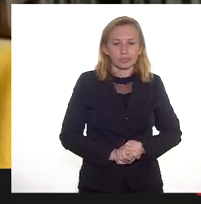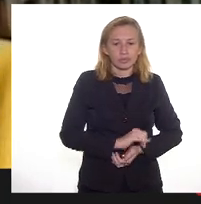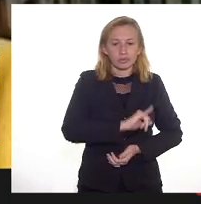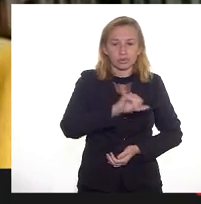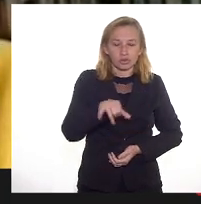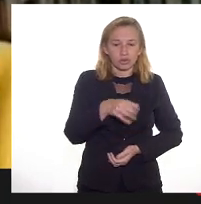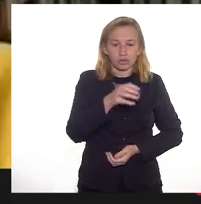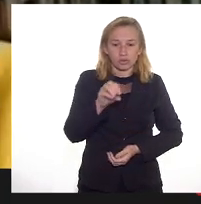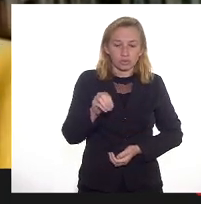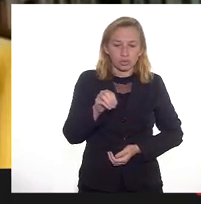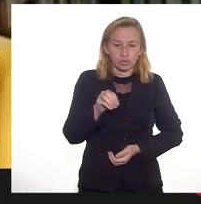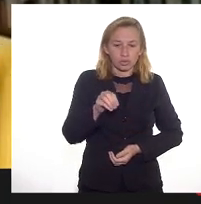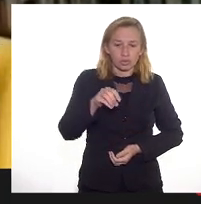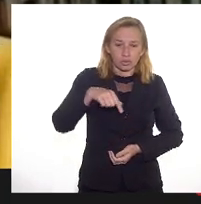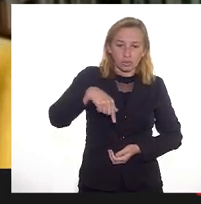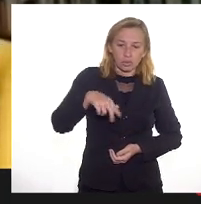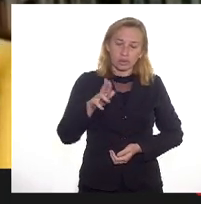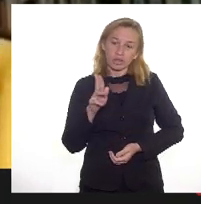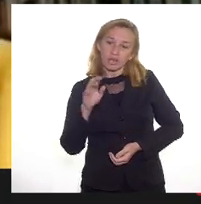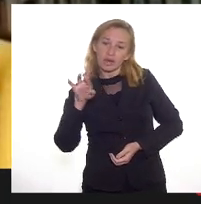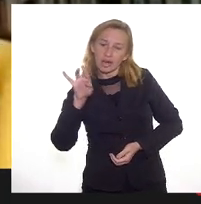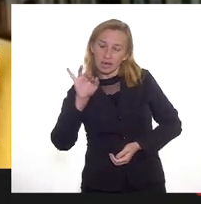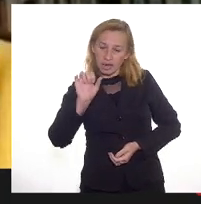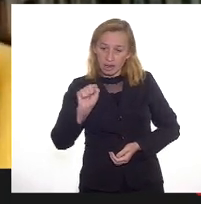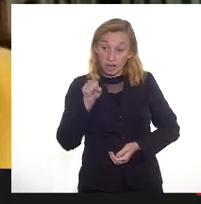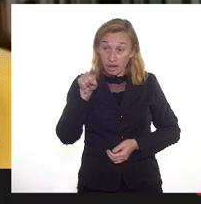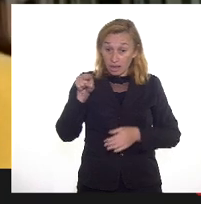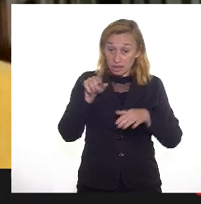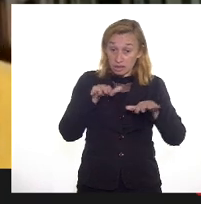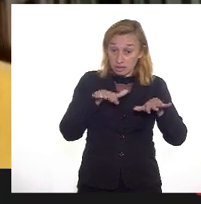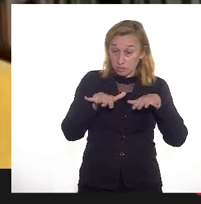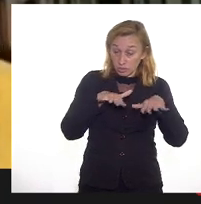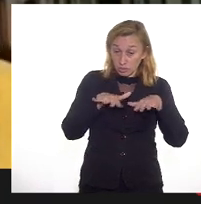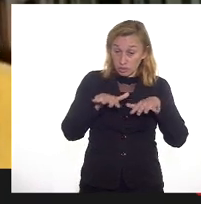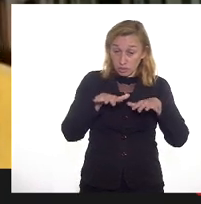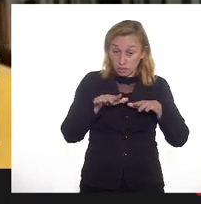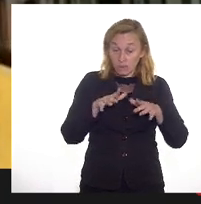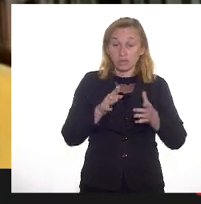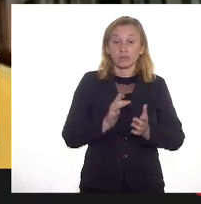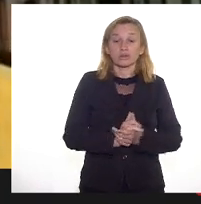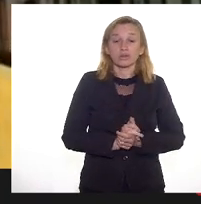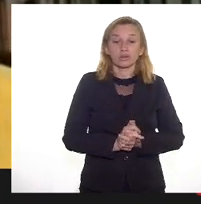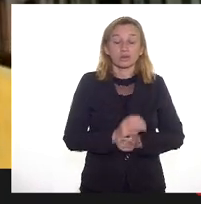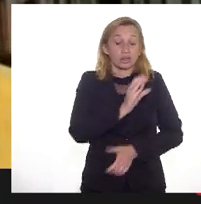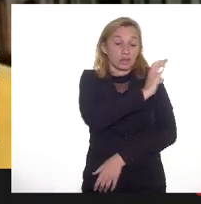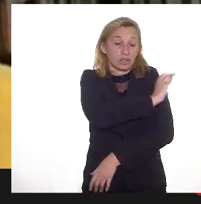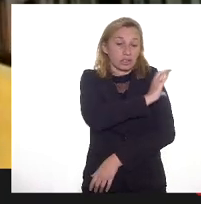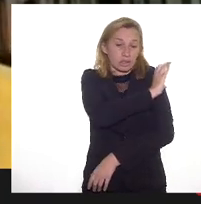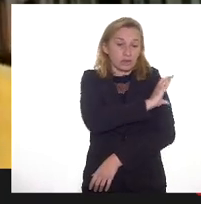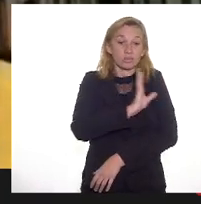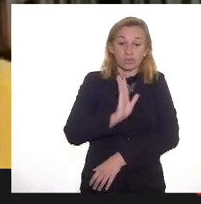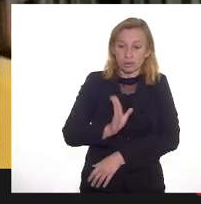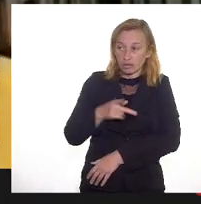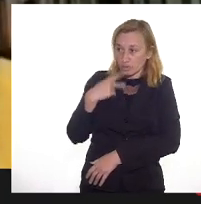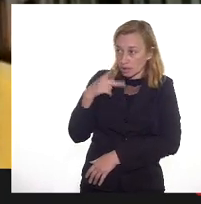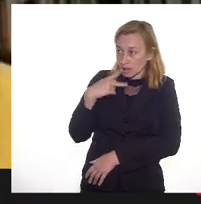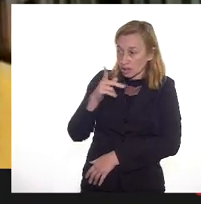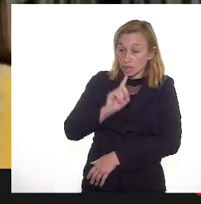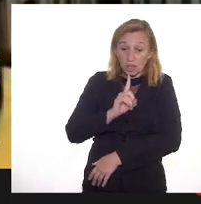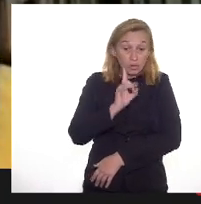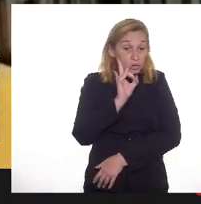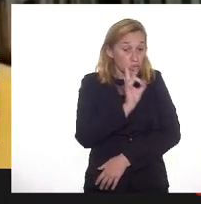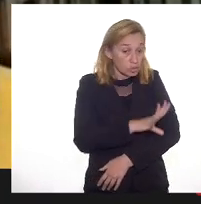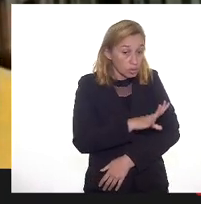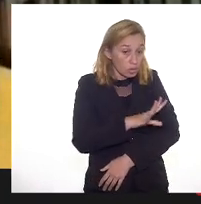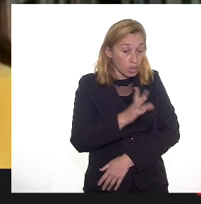jongueira, porque essas manifestações atingiram, sobretudo em Campos, como eu disse, não só